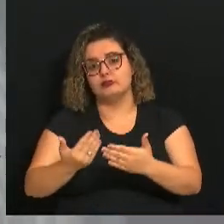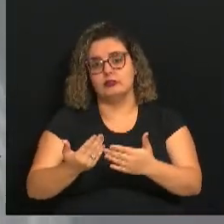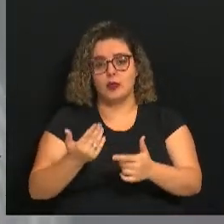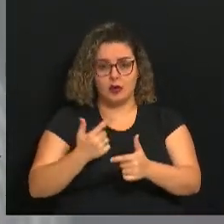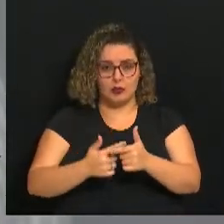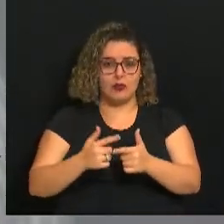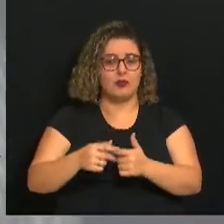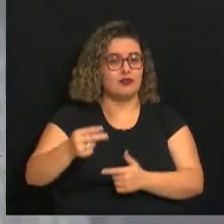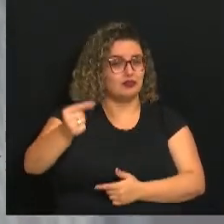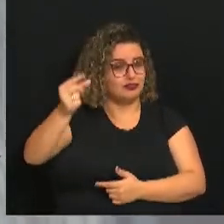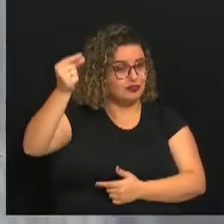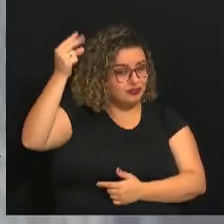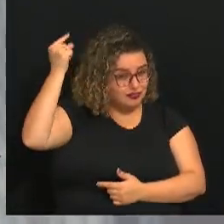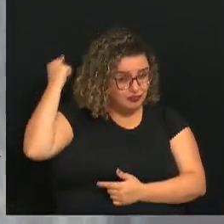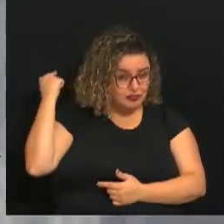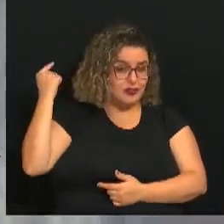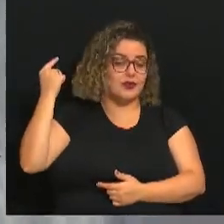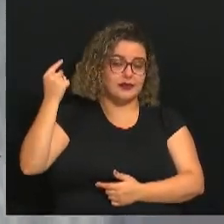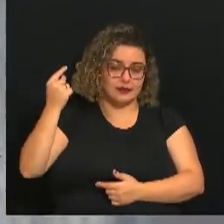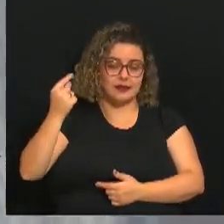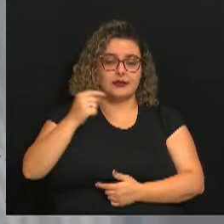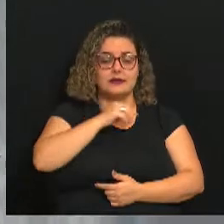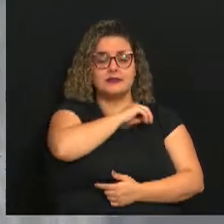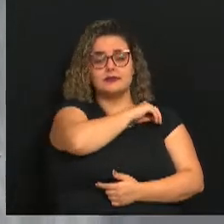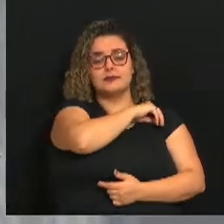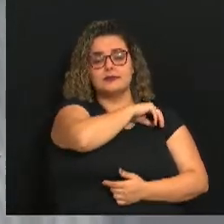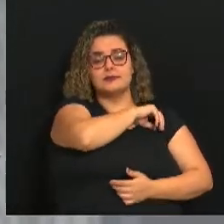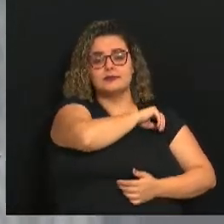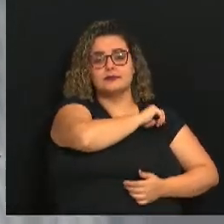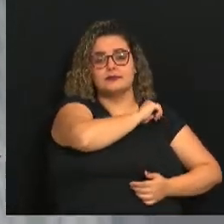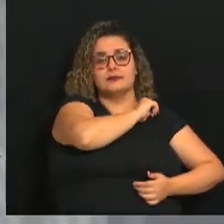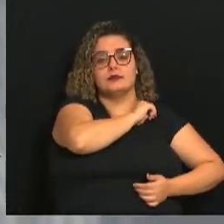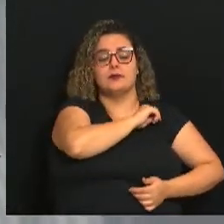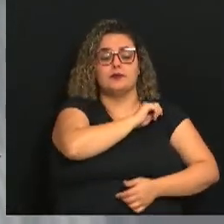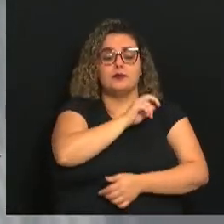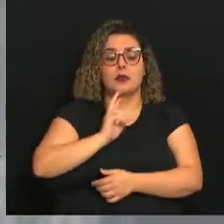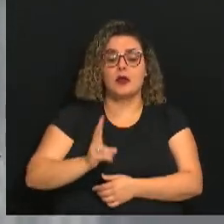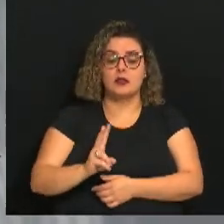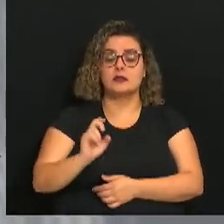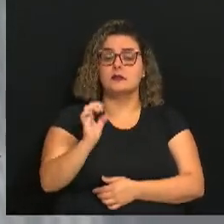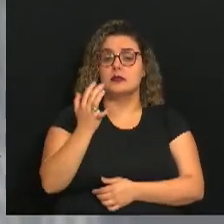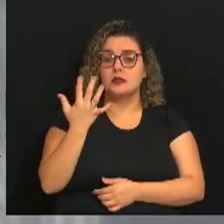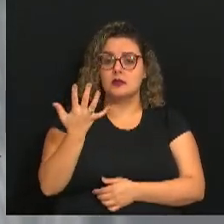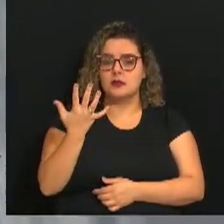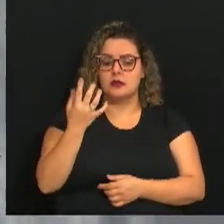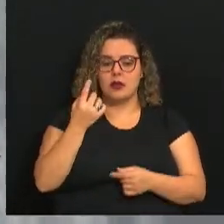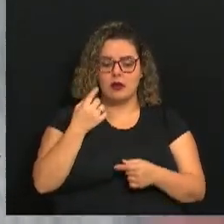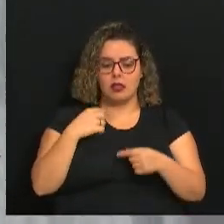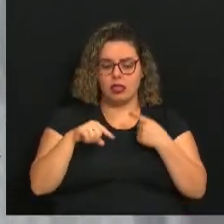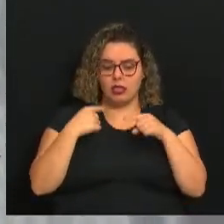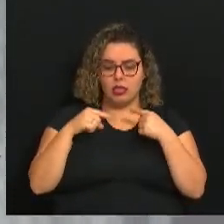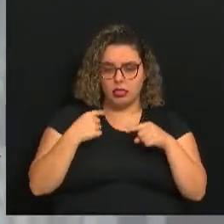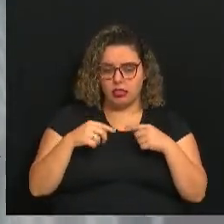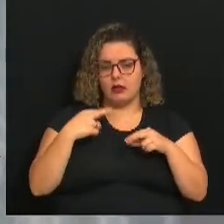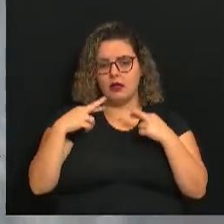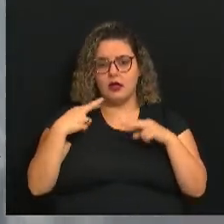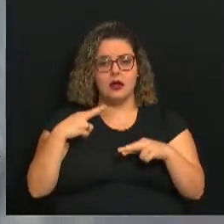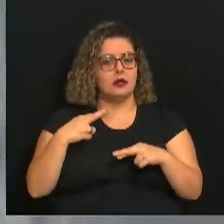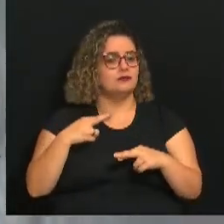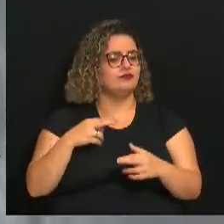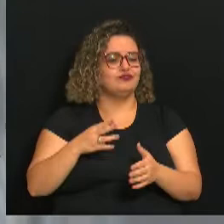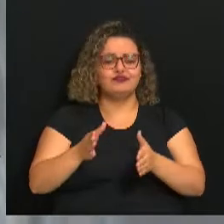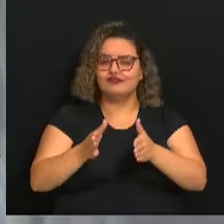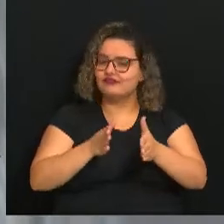de antes do ano passado. Mas tem sido mais recorrente reclamações de descumprimento de prazo